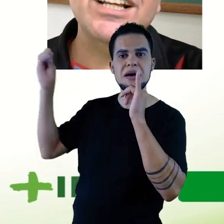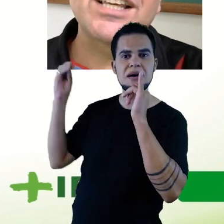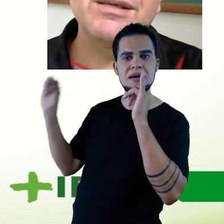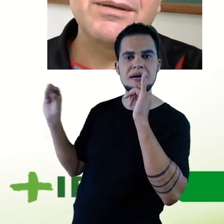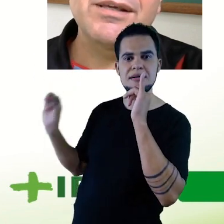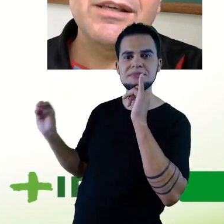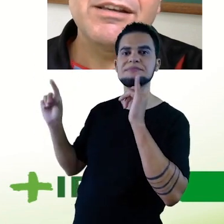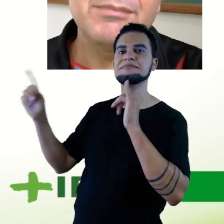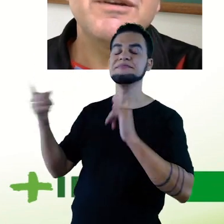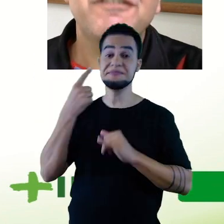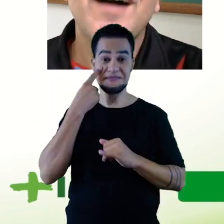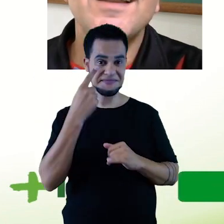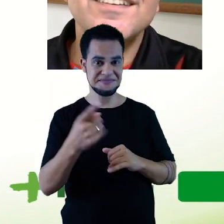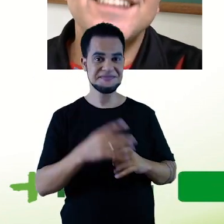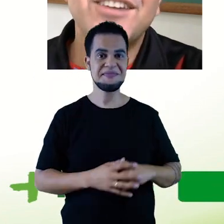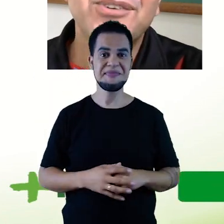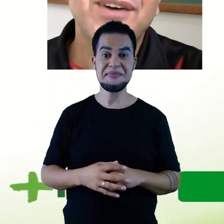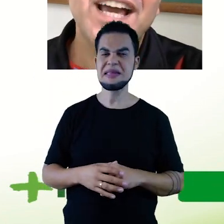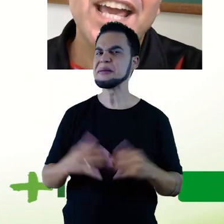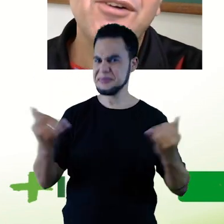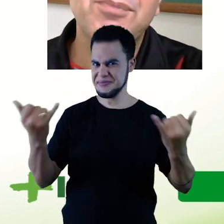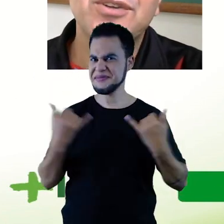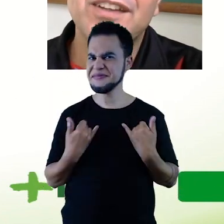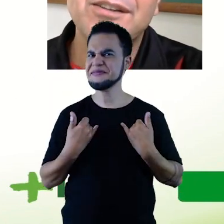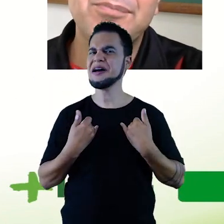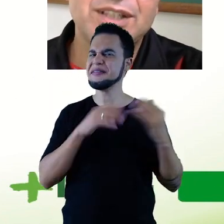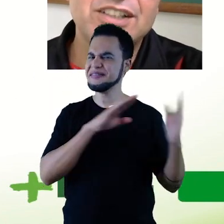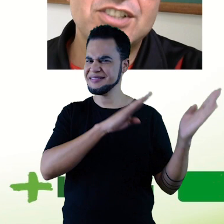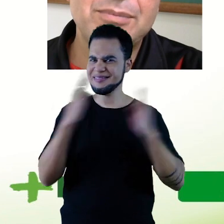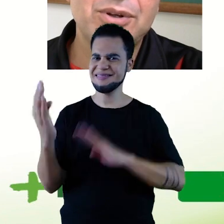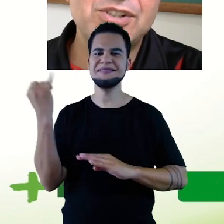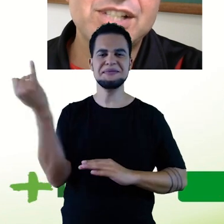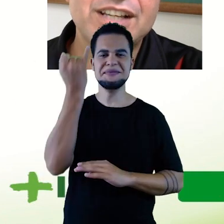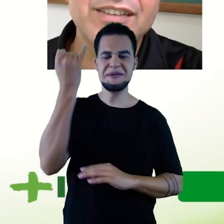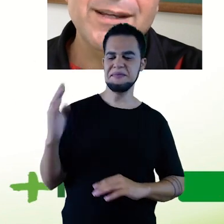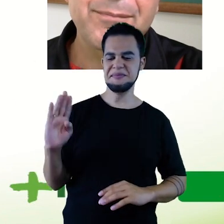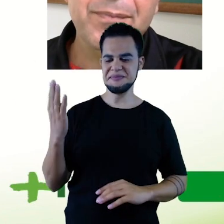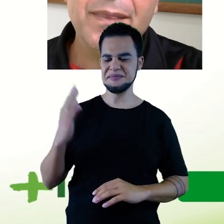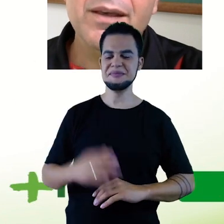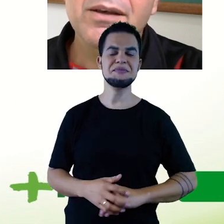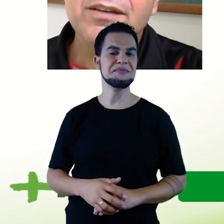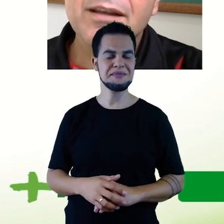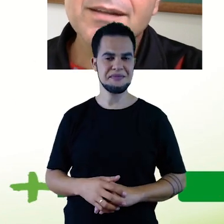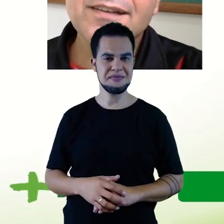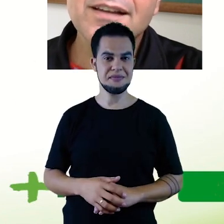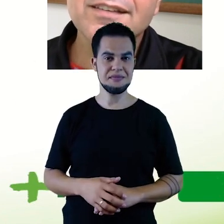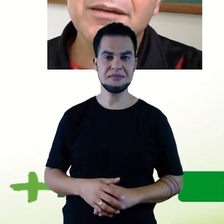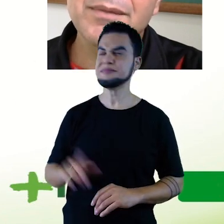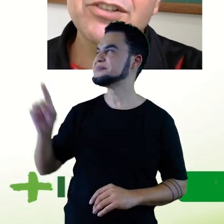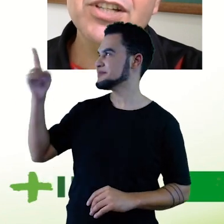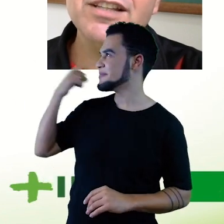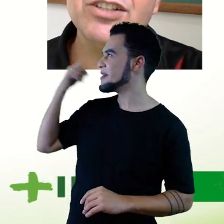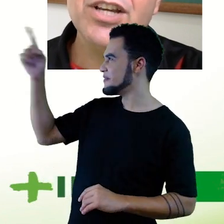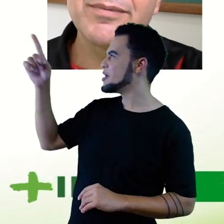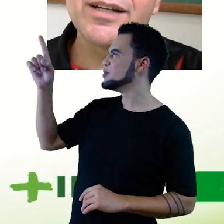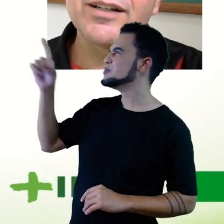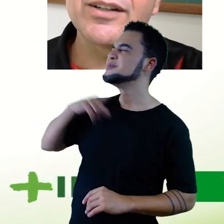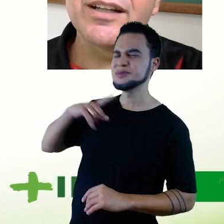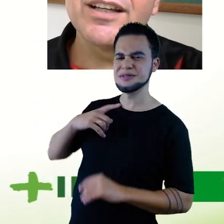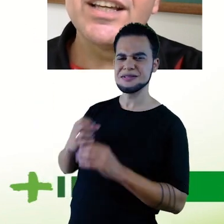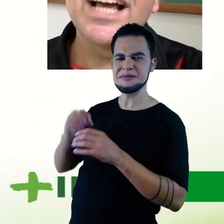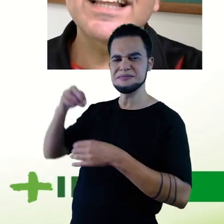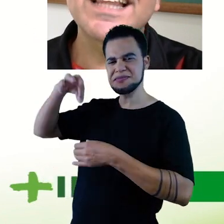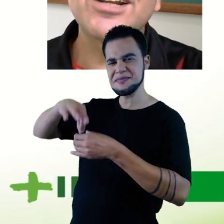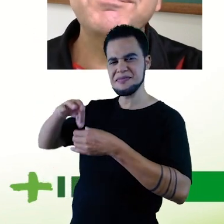passar e me fala se não é um processo importante na biologia, quer ver? Sabe essa semente aqui que está